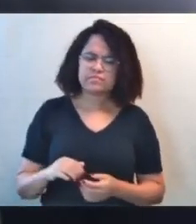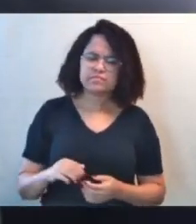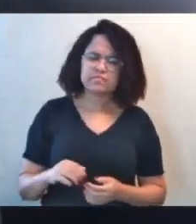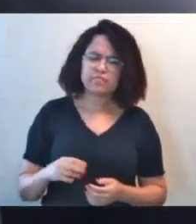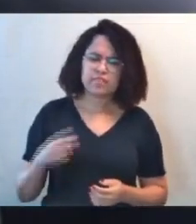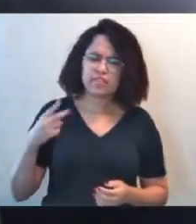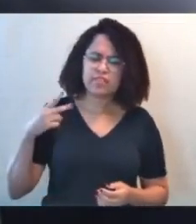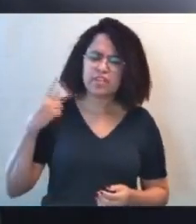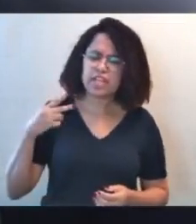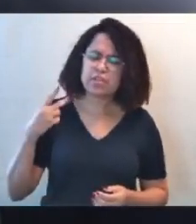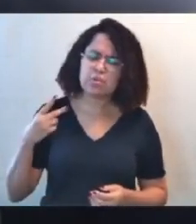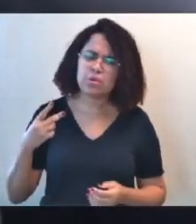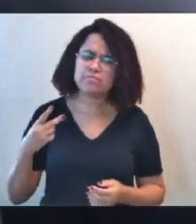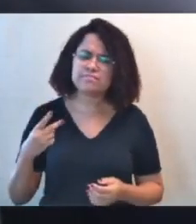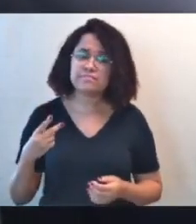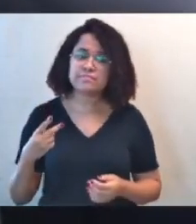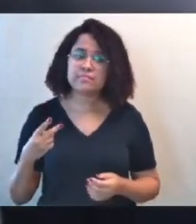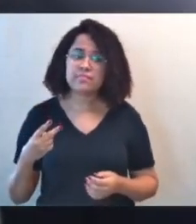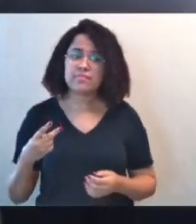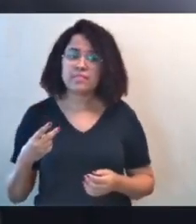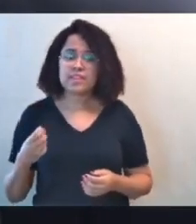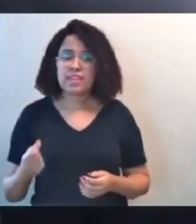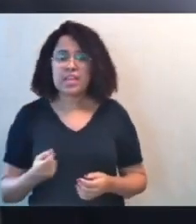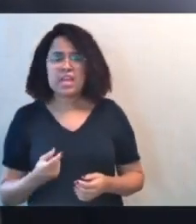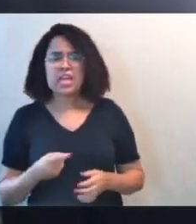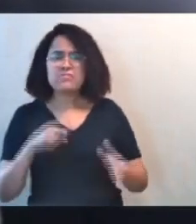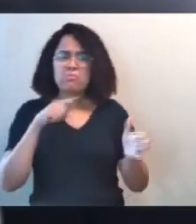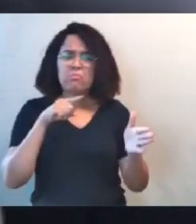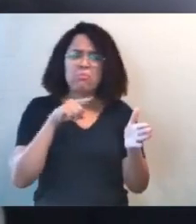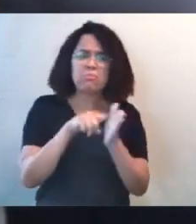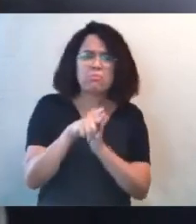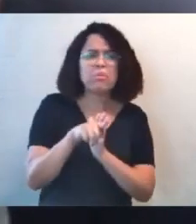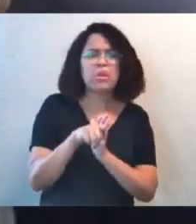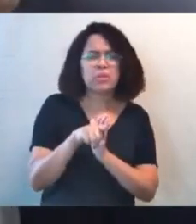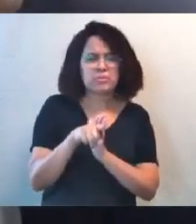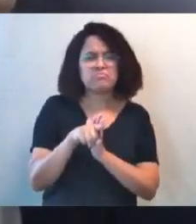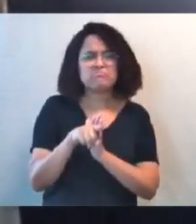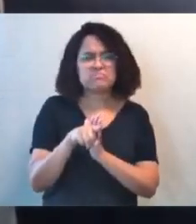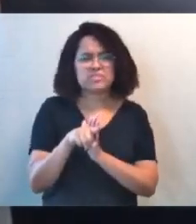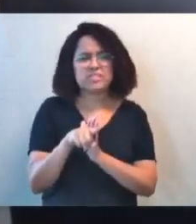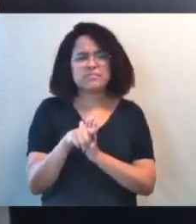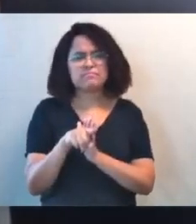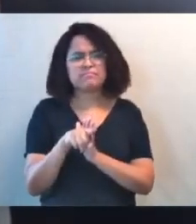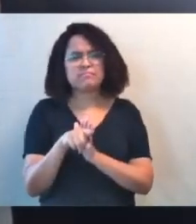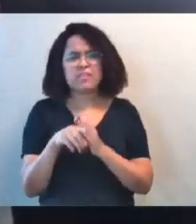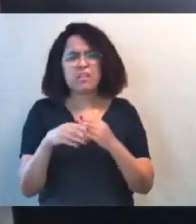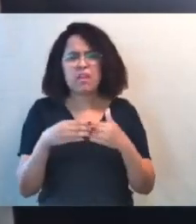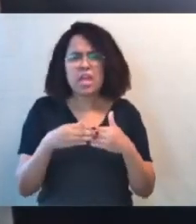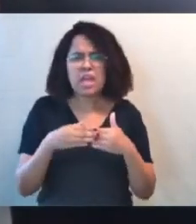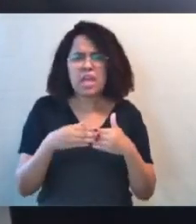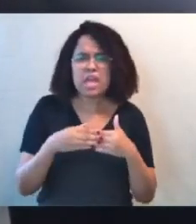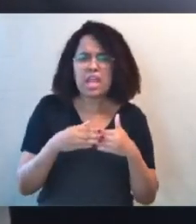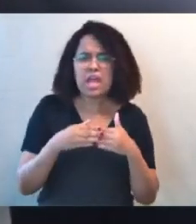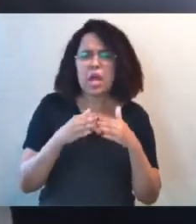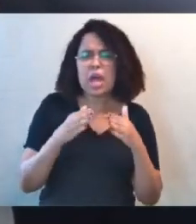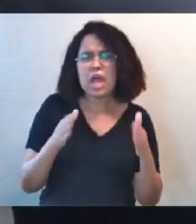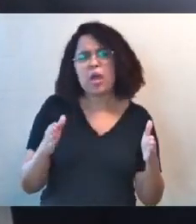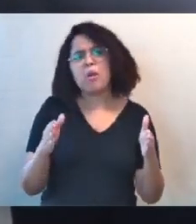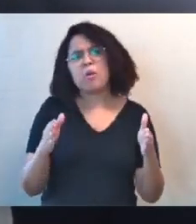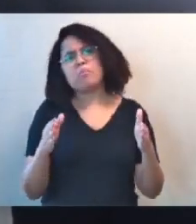Obviamente, essa pergunta do senhor, ela abre um caráter